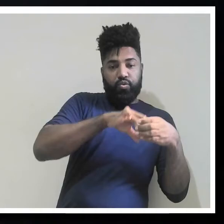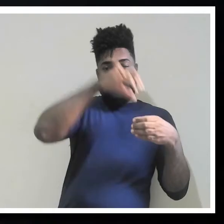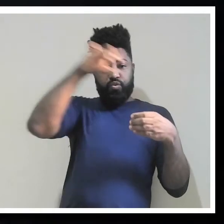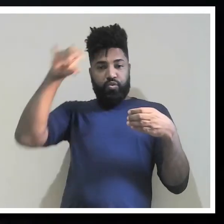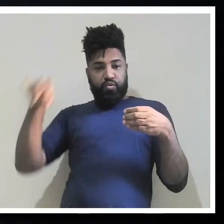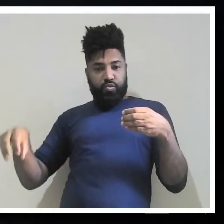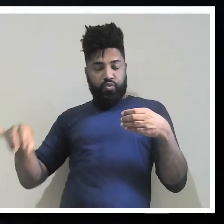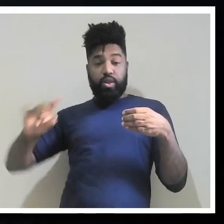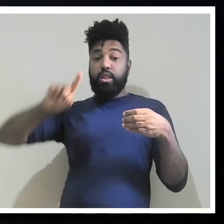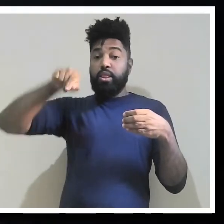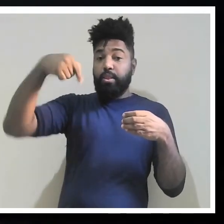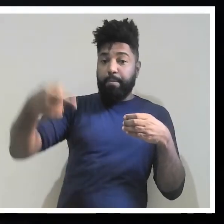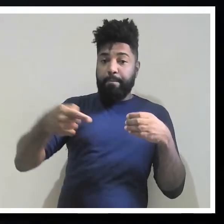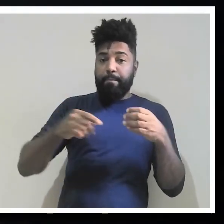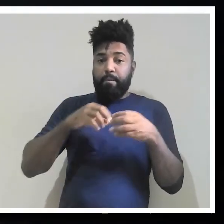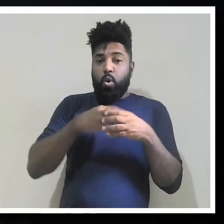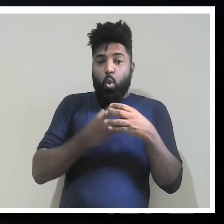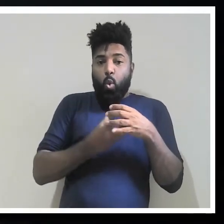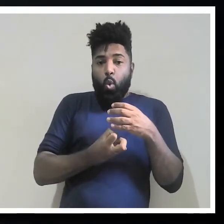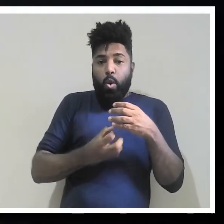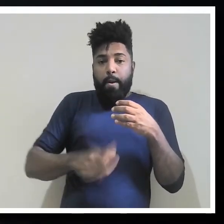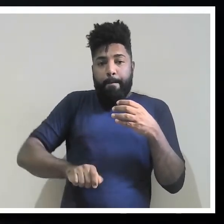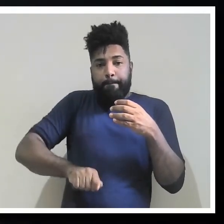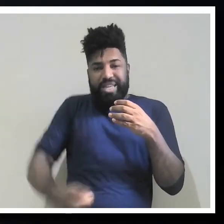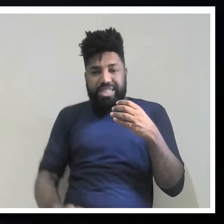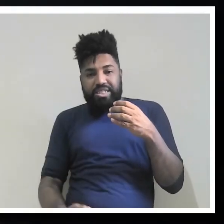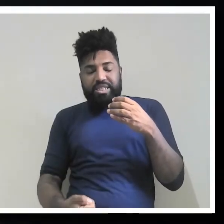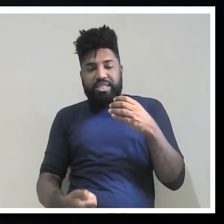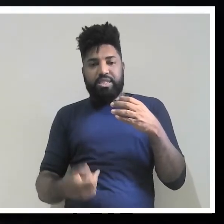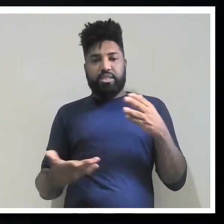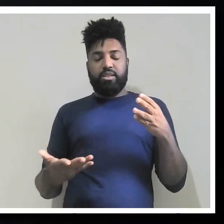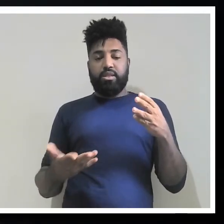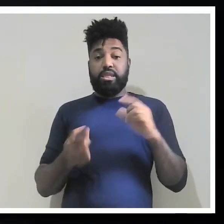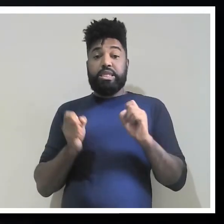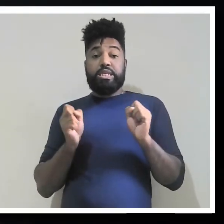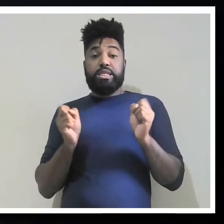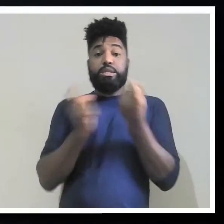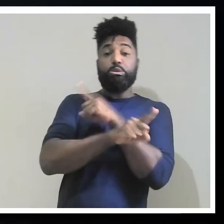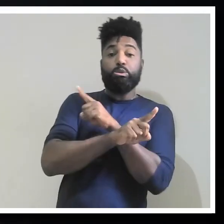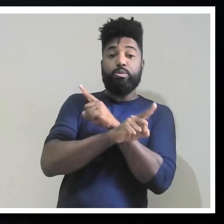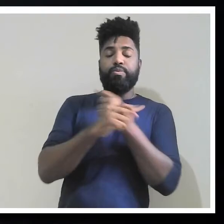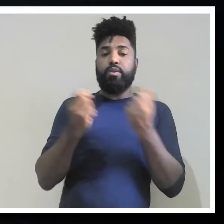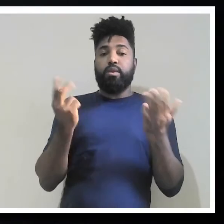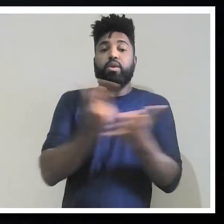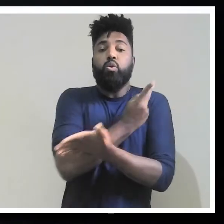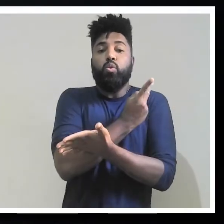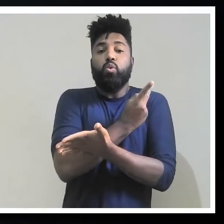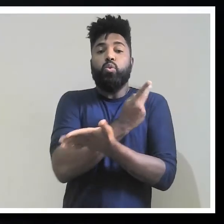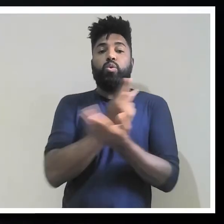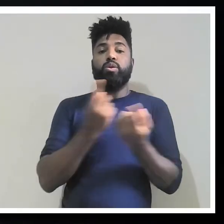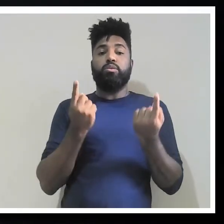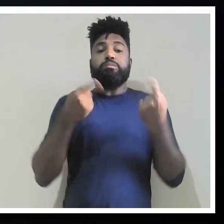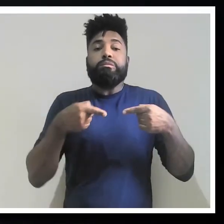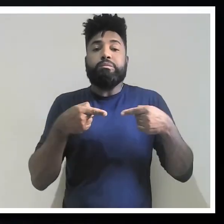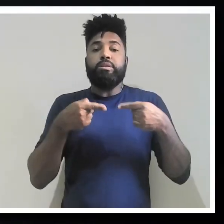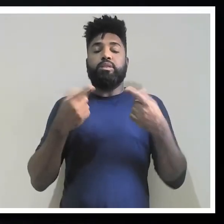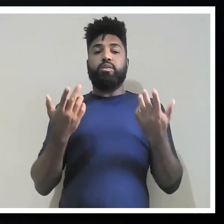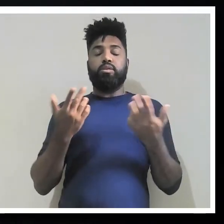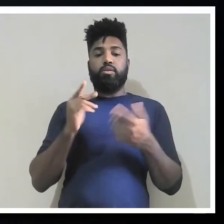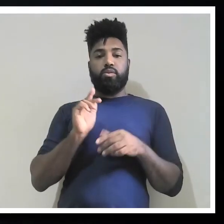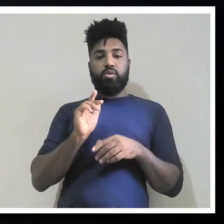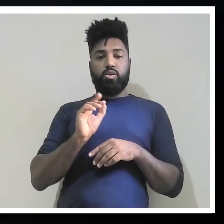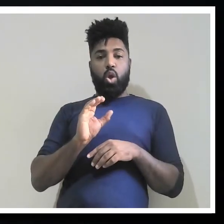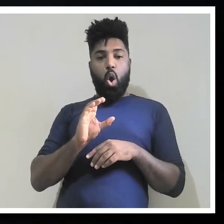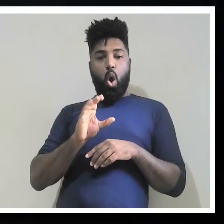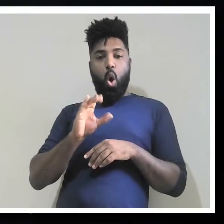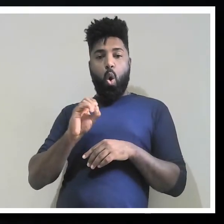o contrário, pode acontecer de você tomar o que é chamado de coice do vácuo, né? Ou também golpe de ariete, é o nome que eles dão para isso, que